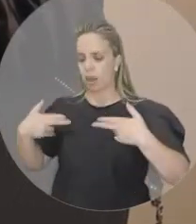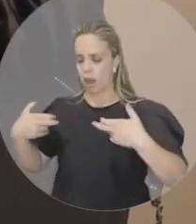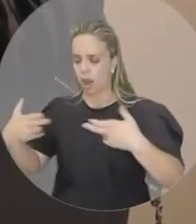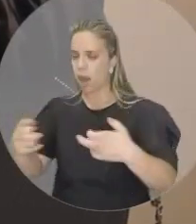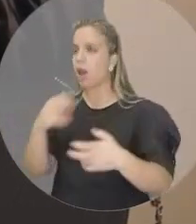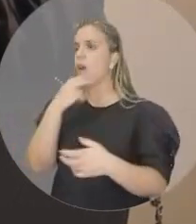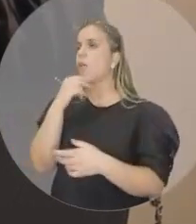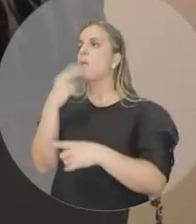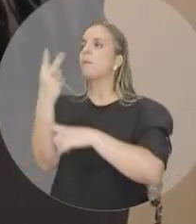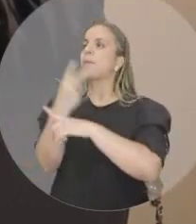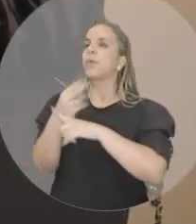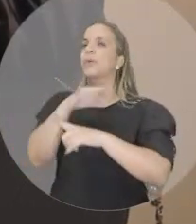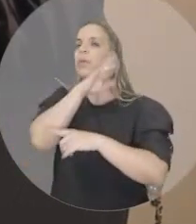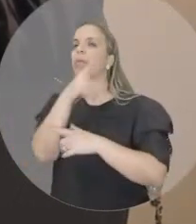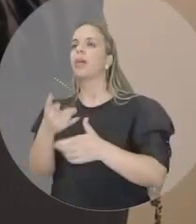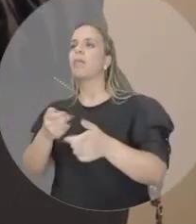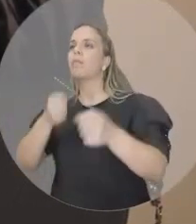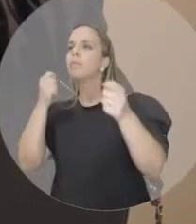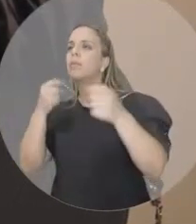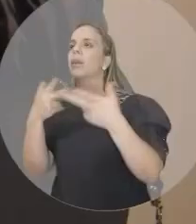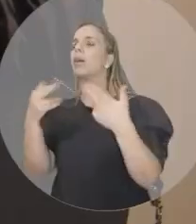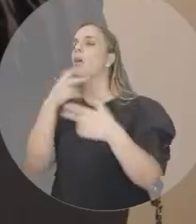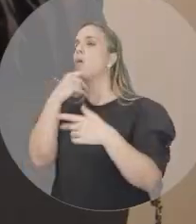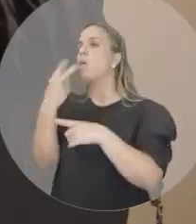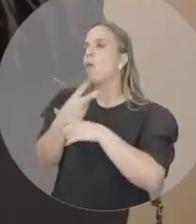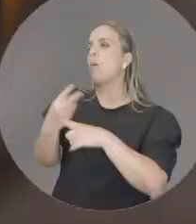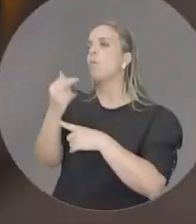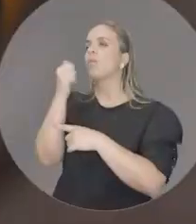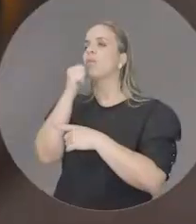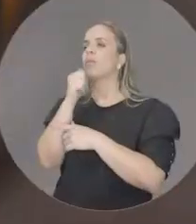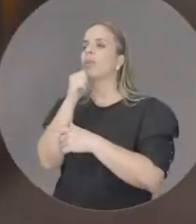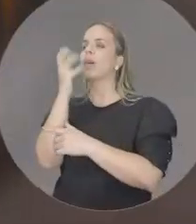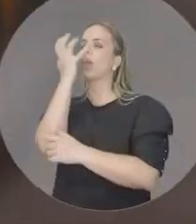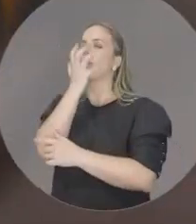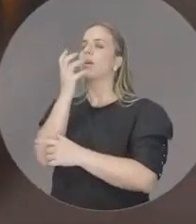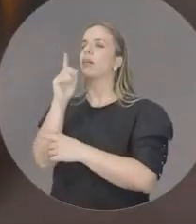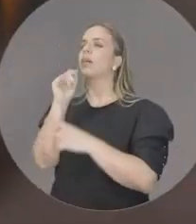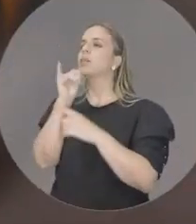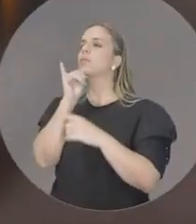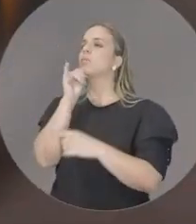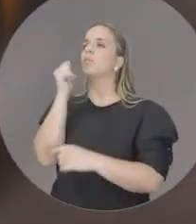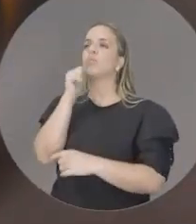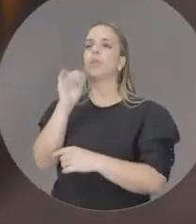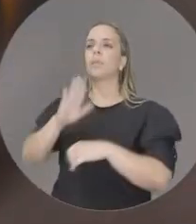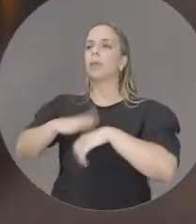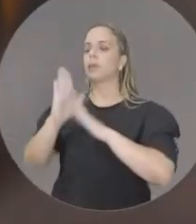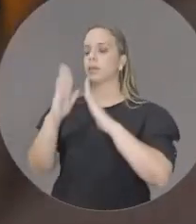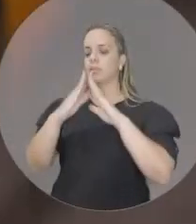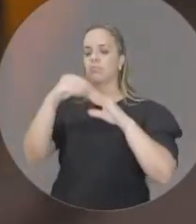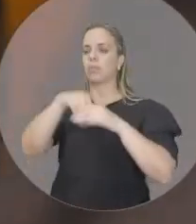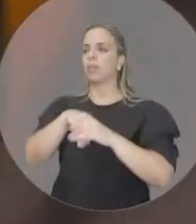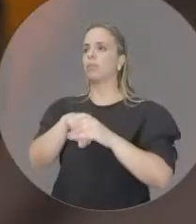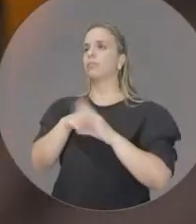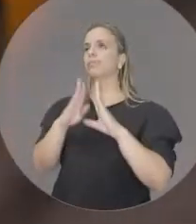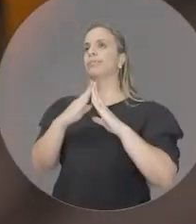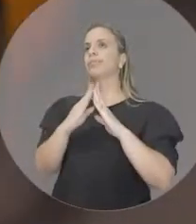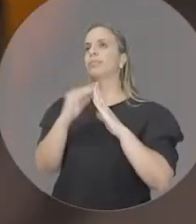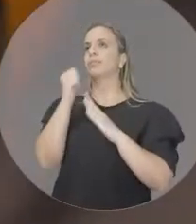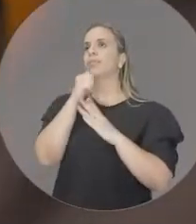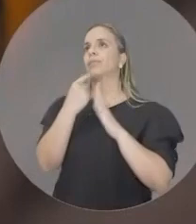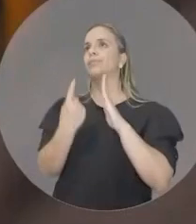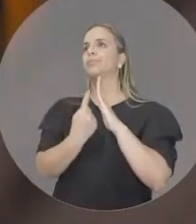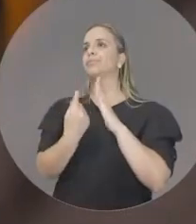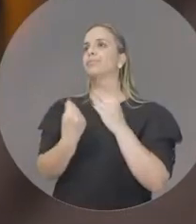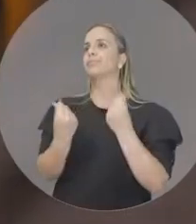para a caça, é o homem que vai para as aventuras amorosas. A mulher, ela é restrita ao espaço doméstico, ao espaço